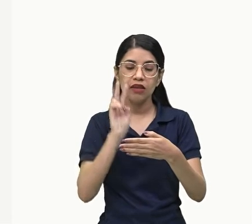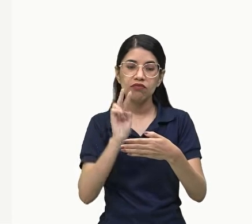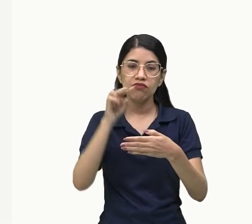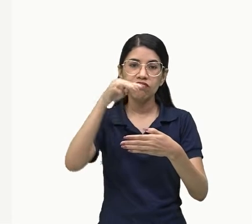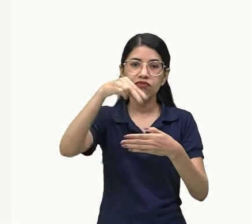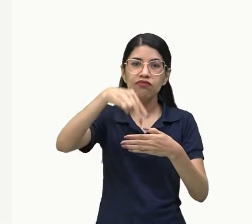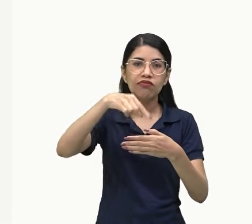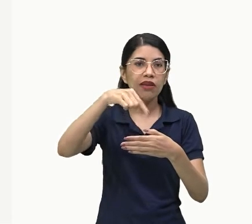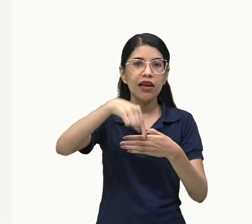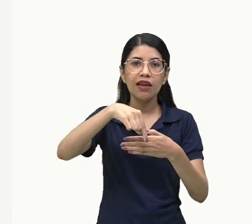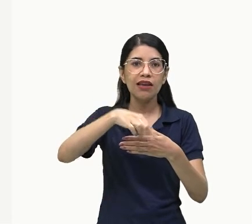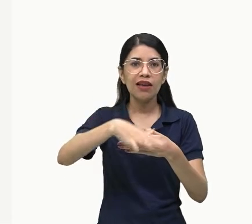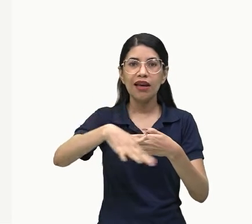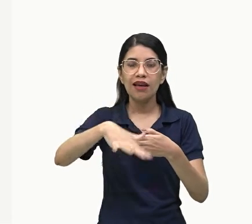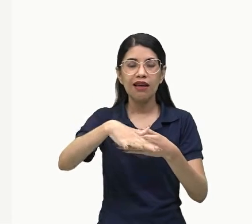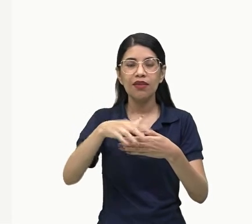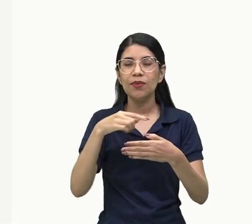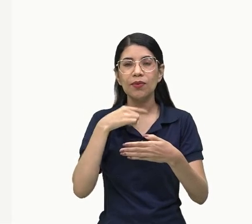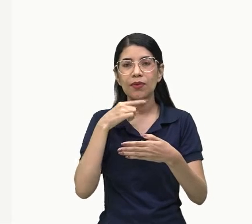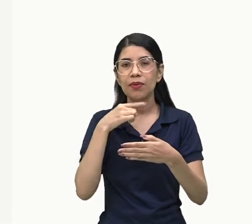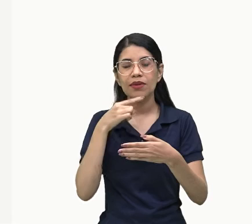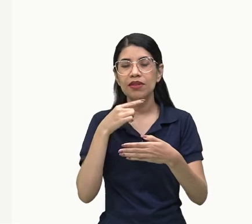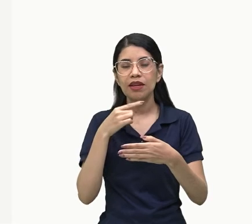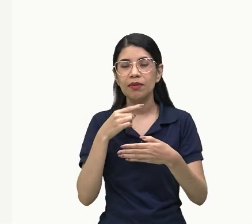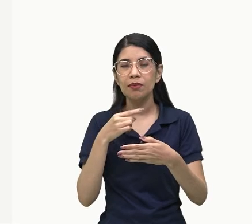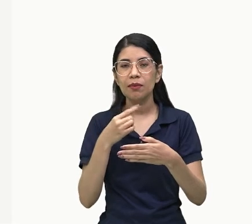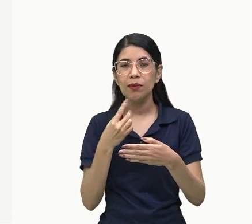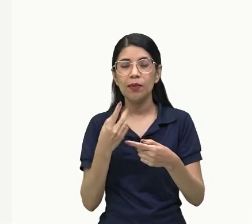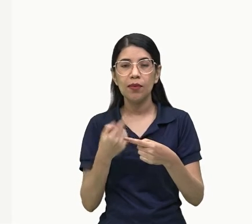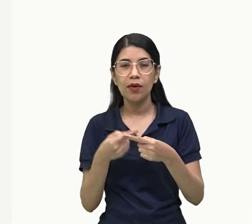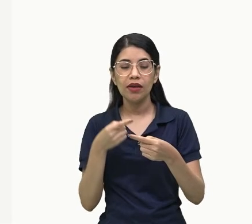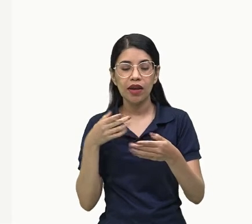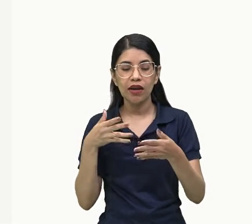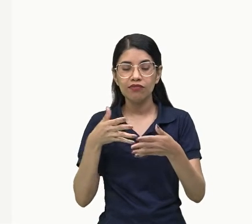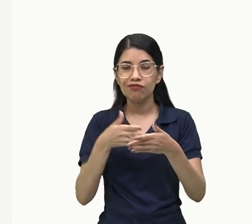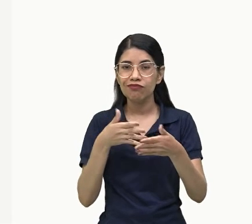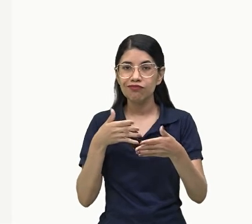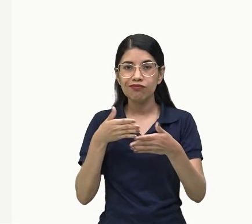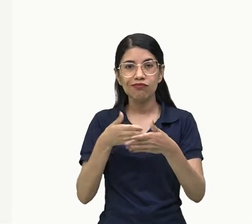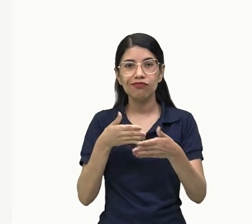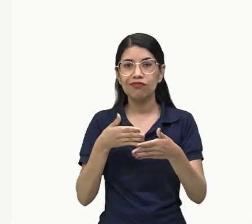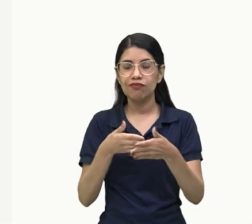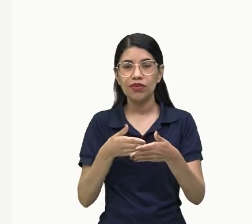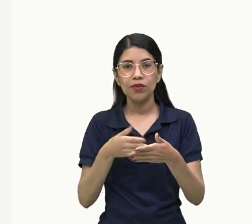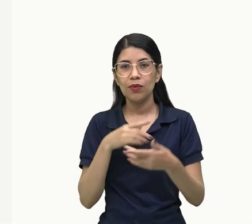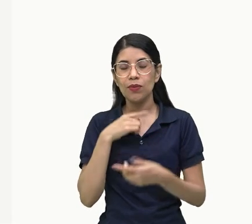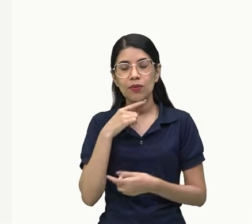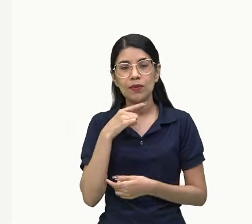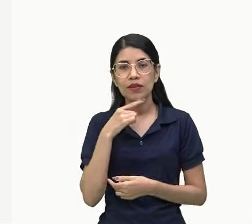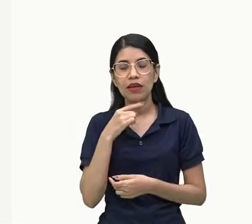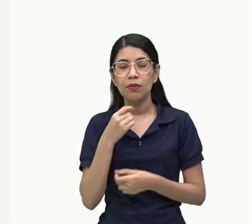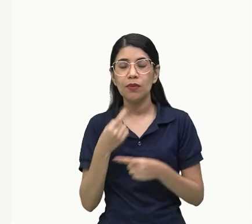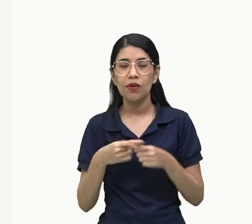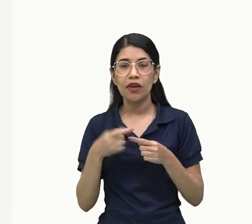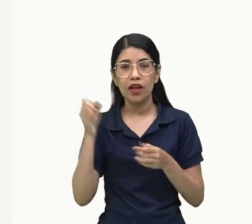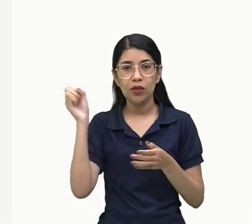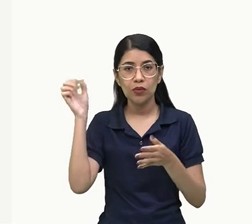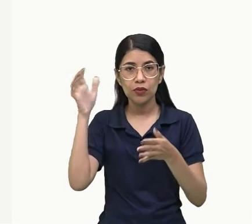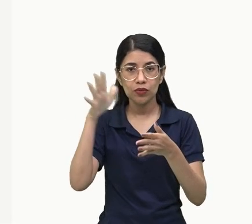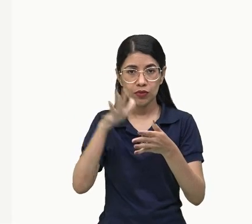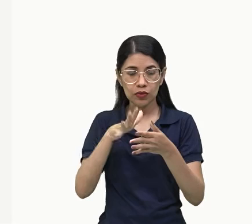diante de você, é claro que você não consegue ver os objetos que estão do outro lado da parede. Não dá, porque os raios de luz emitidos lá pelo